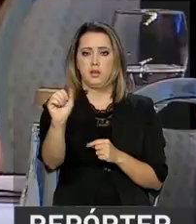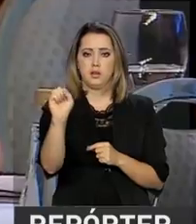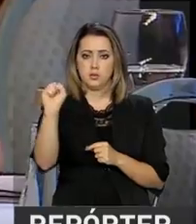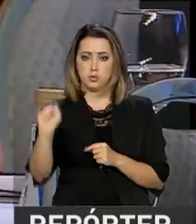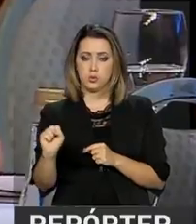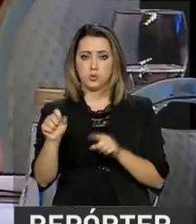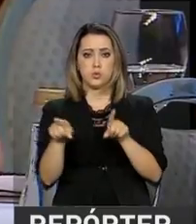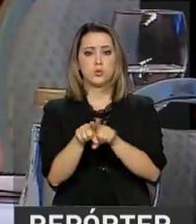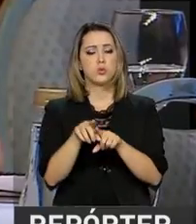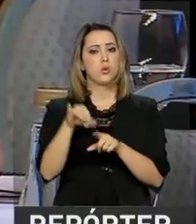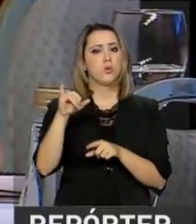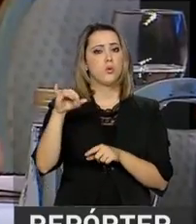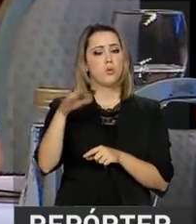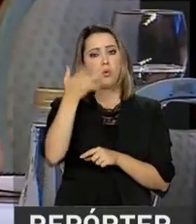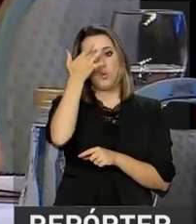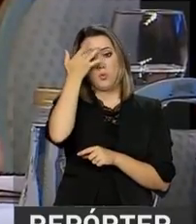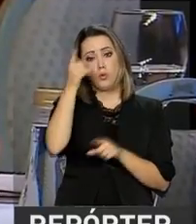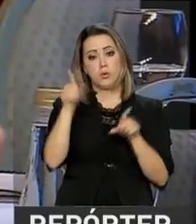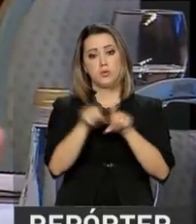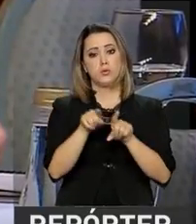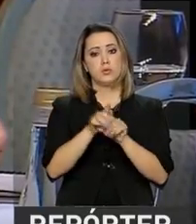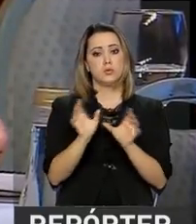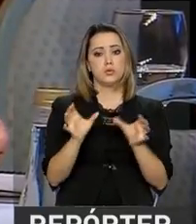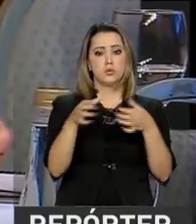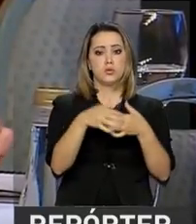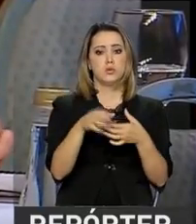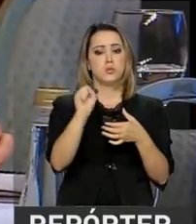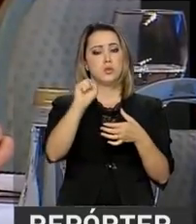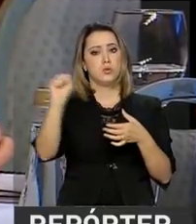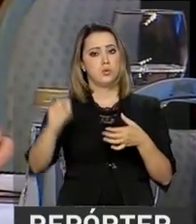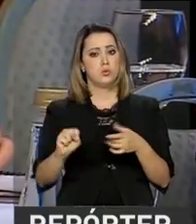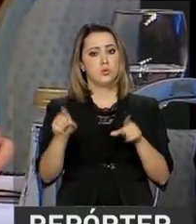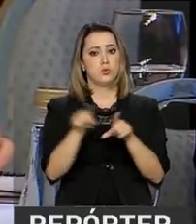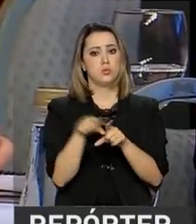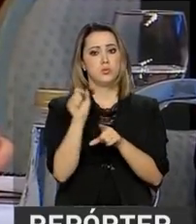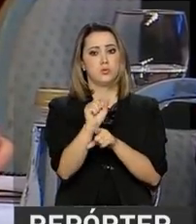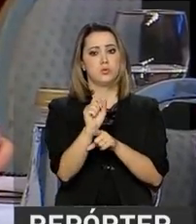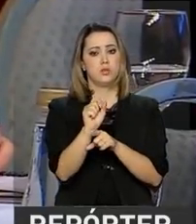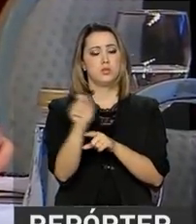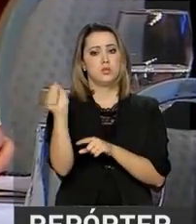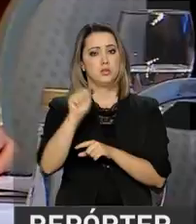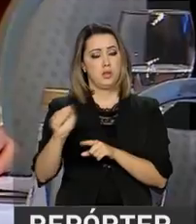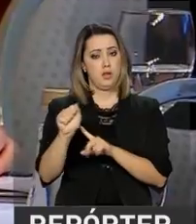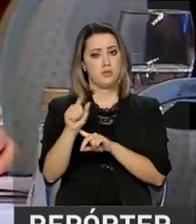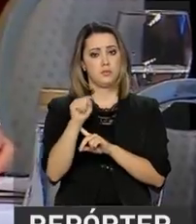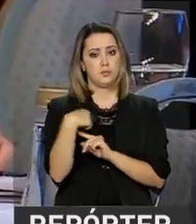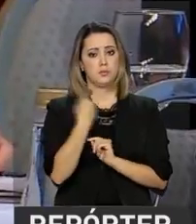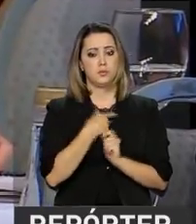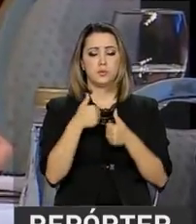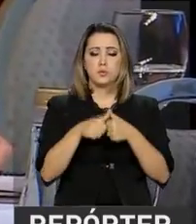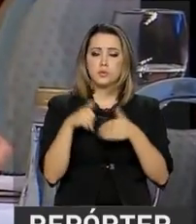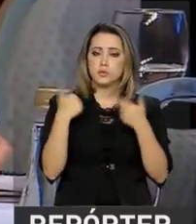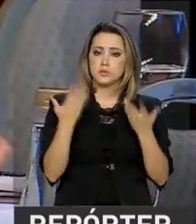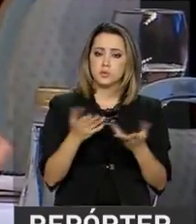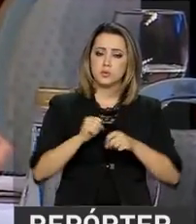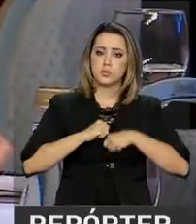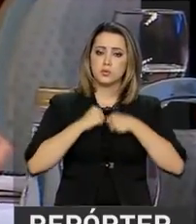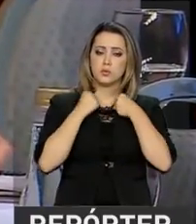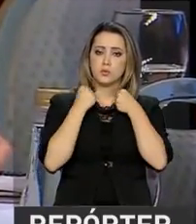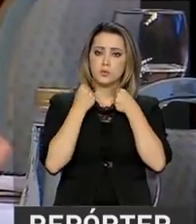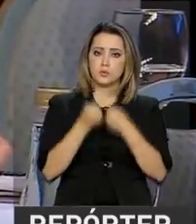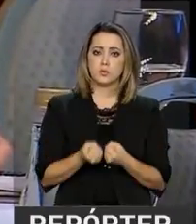países da Associação de Nações do Sudeste Asiático. Estaremos, portanto,